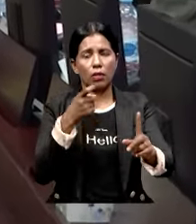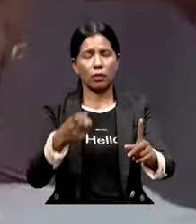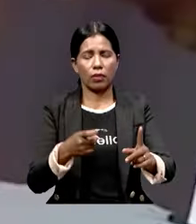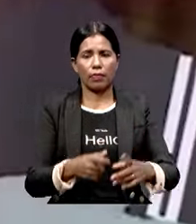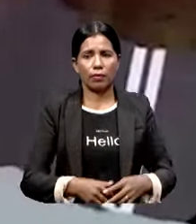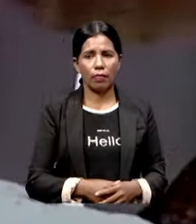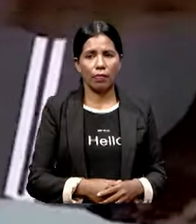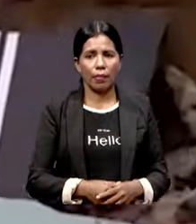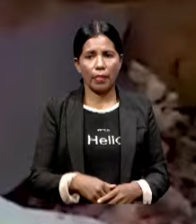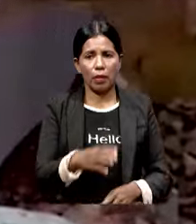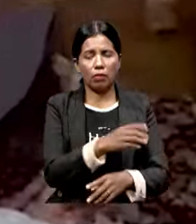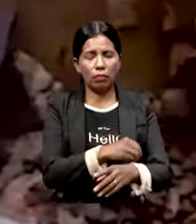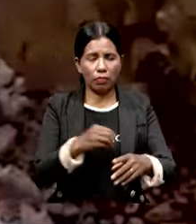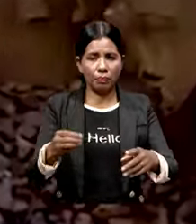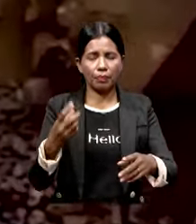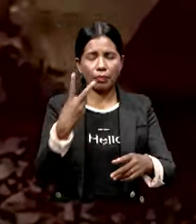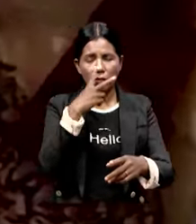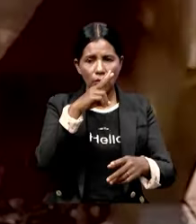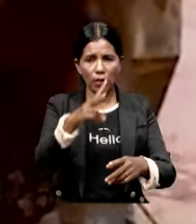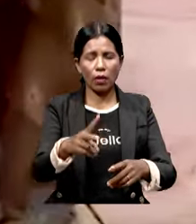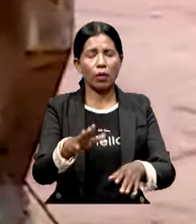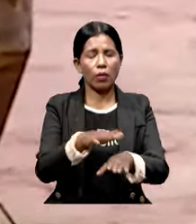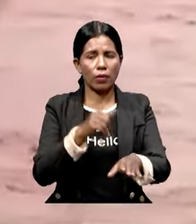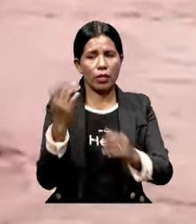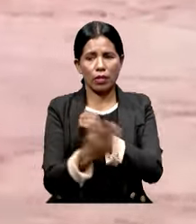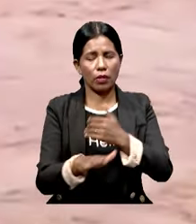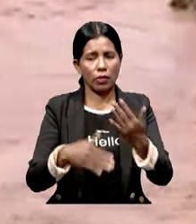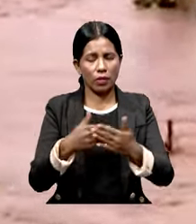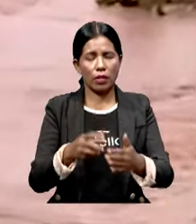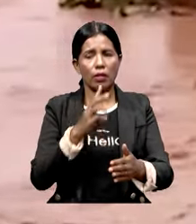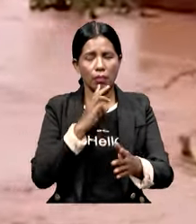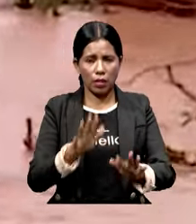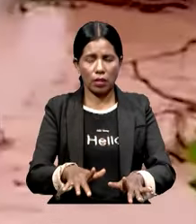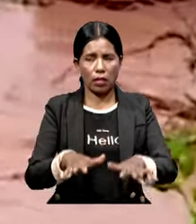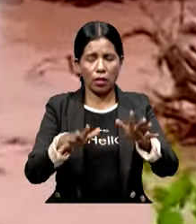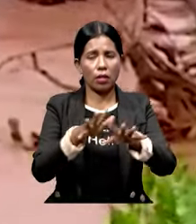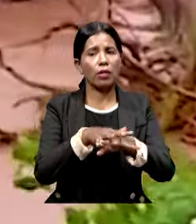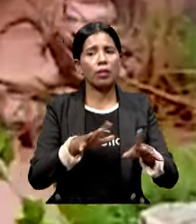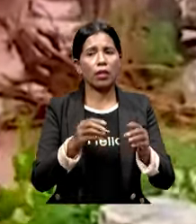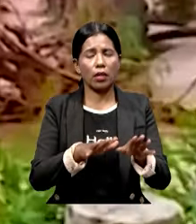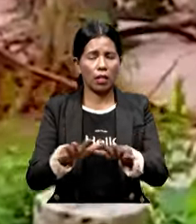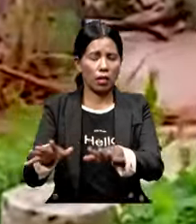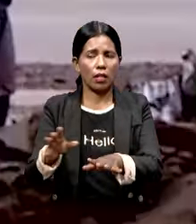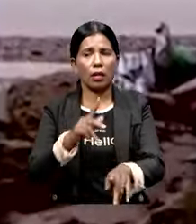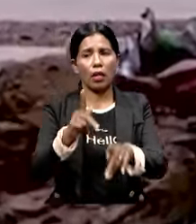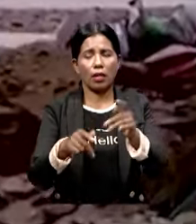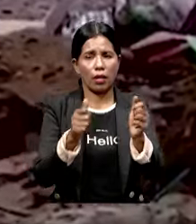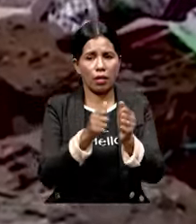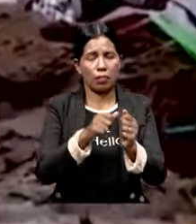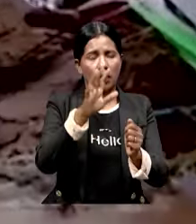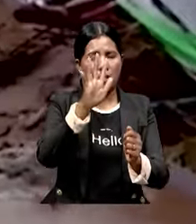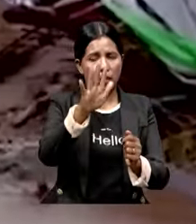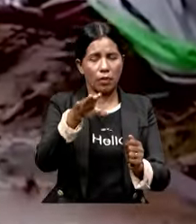Fauniagi. Fenômeno extremo nebe com a região ne, a moça inundação Macax no Rai Halai, nebe resulta em atos